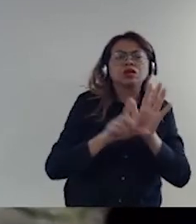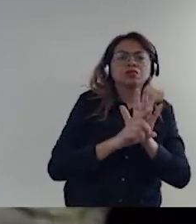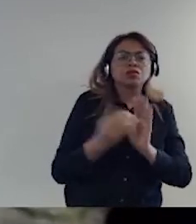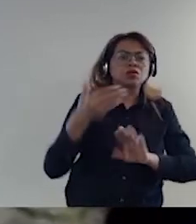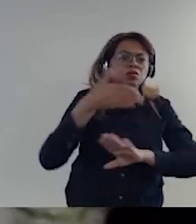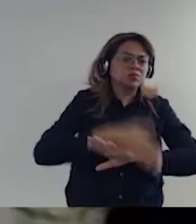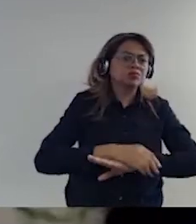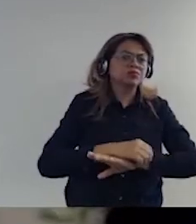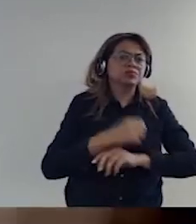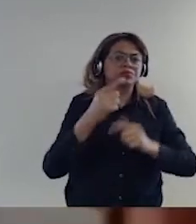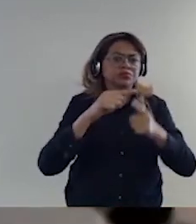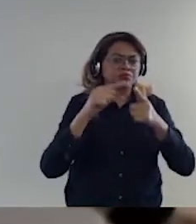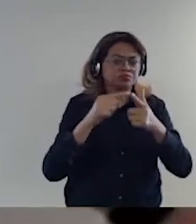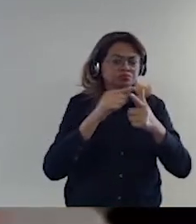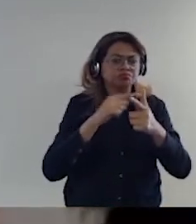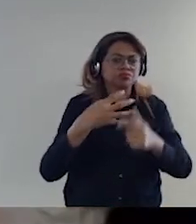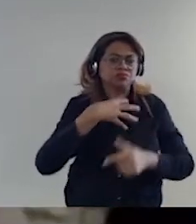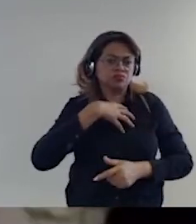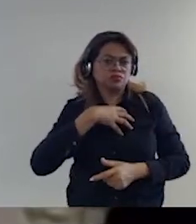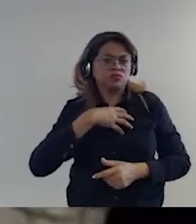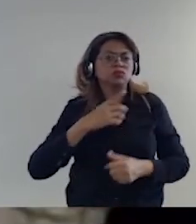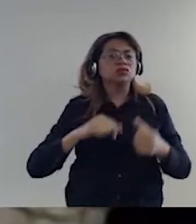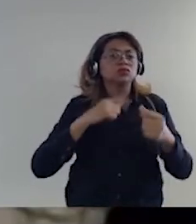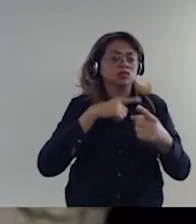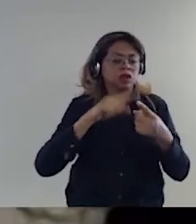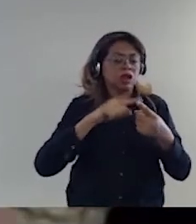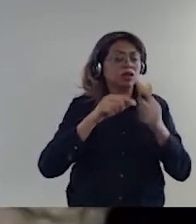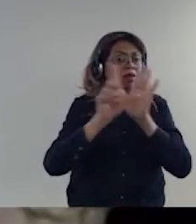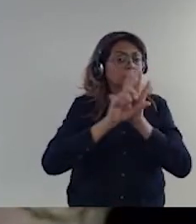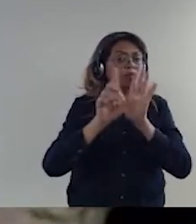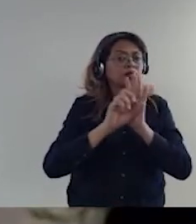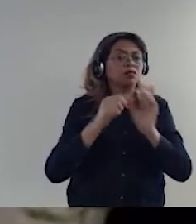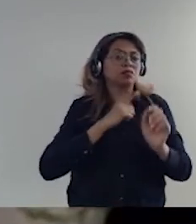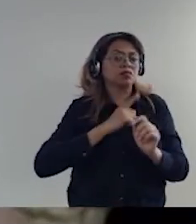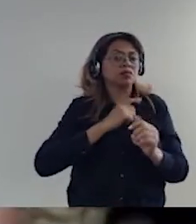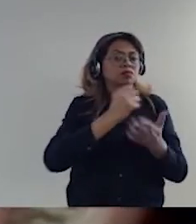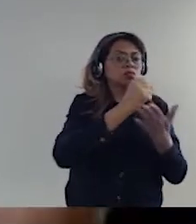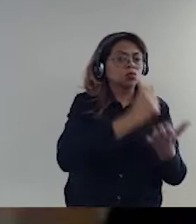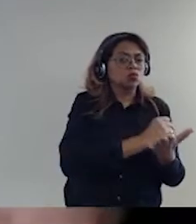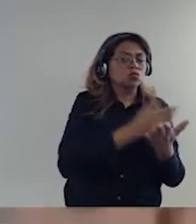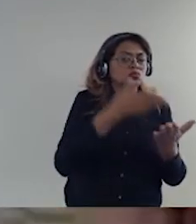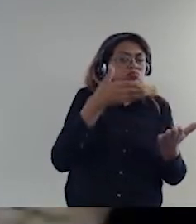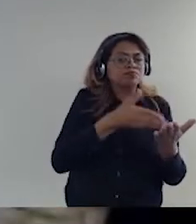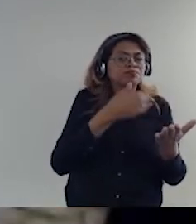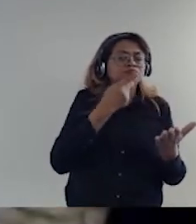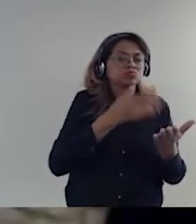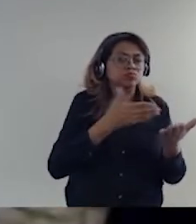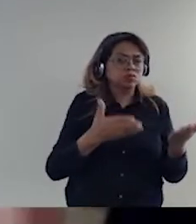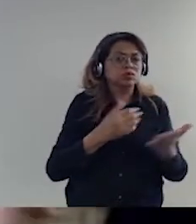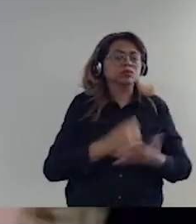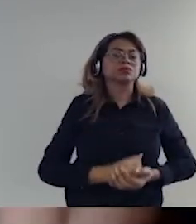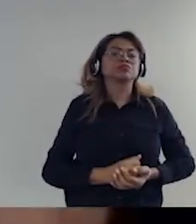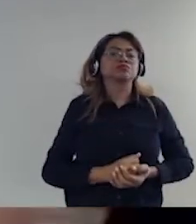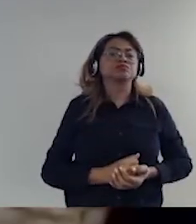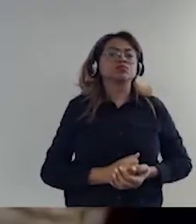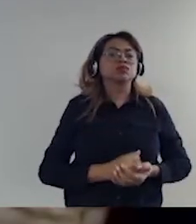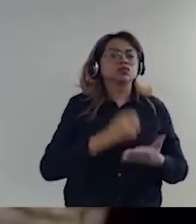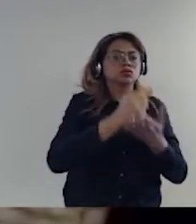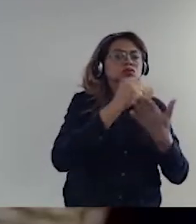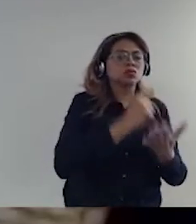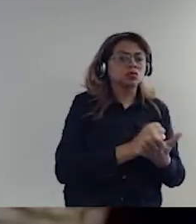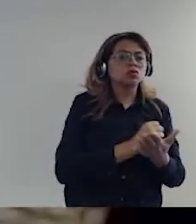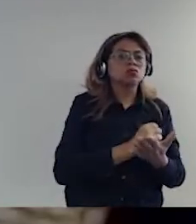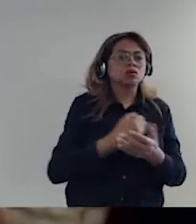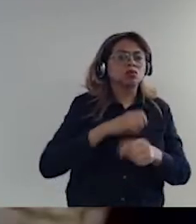formas. Nós temos certos contratos, é muito interessante, creio eu, verificar isto. Os contratos celebrados